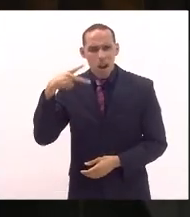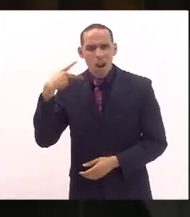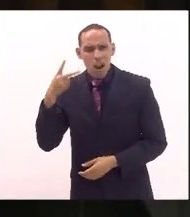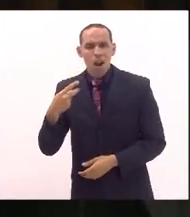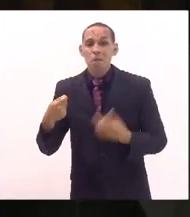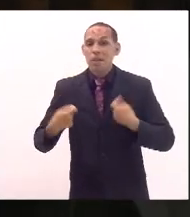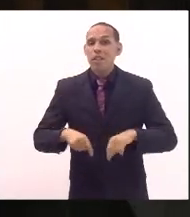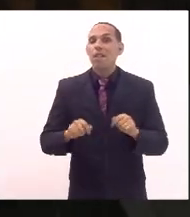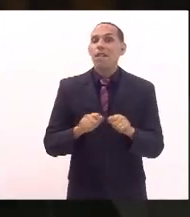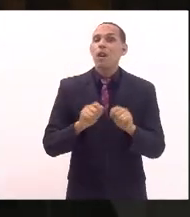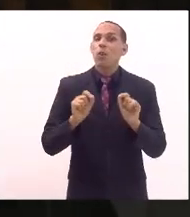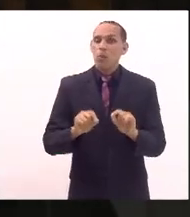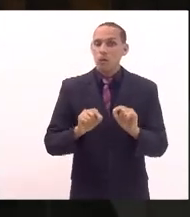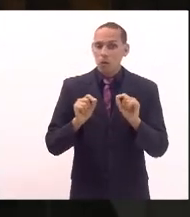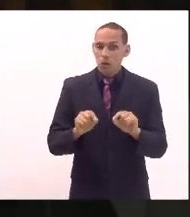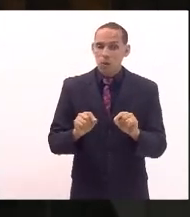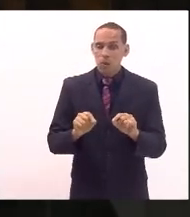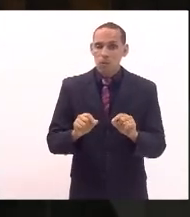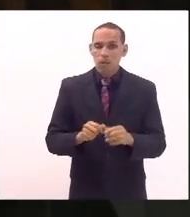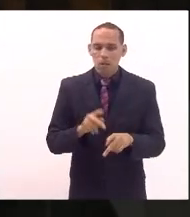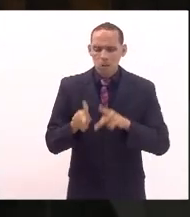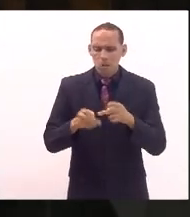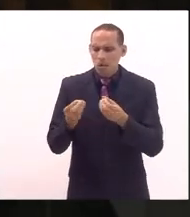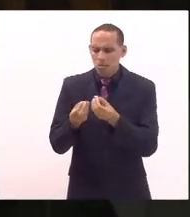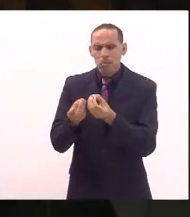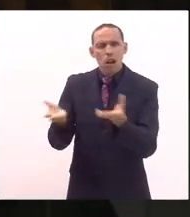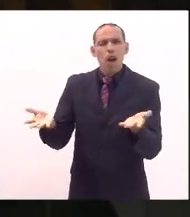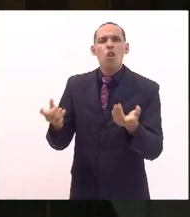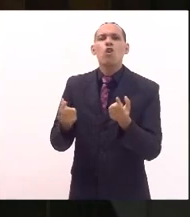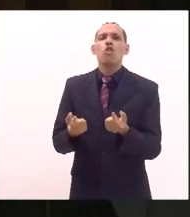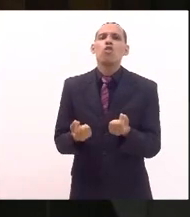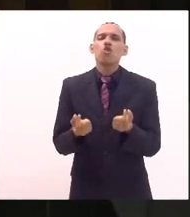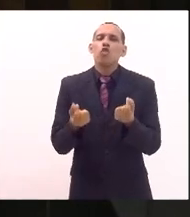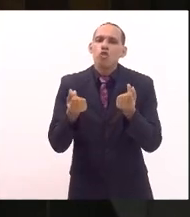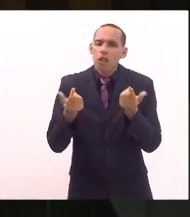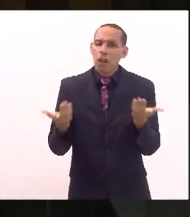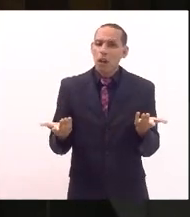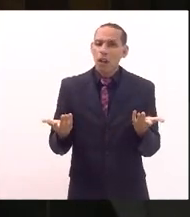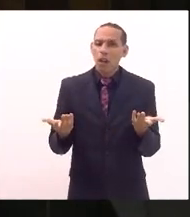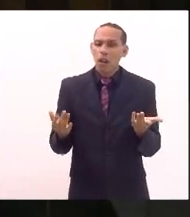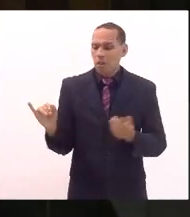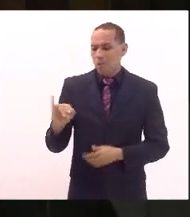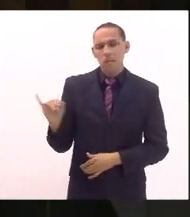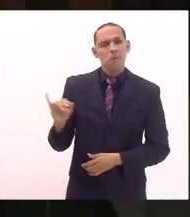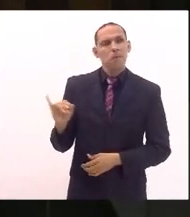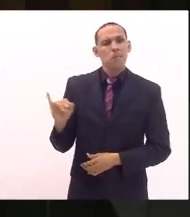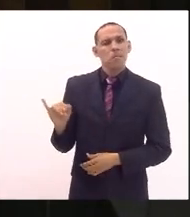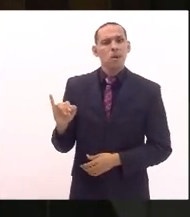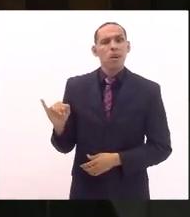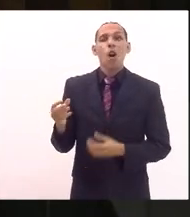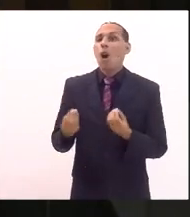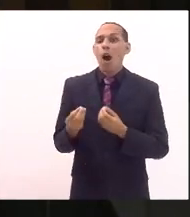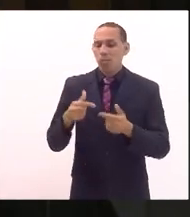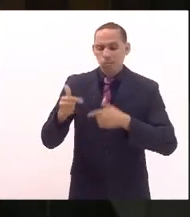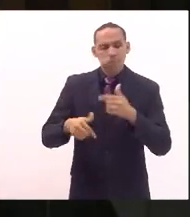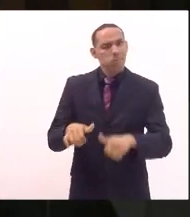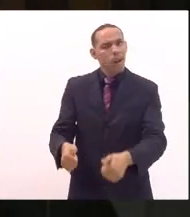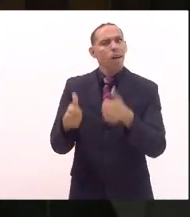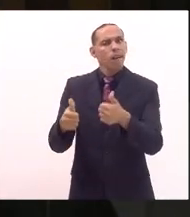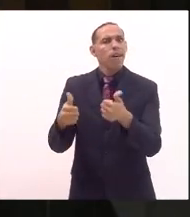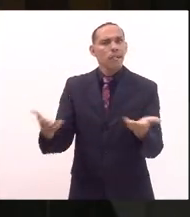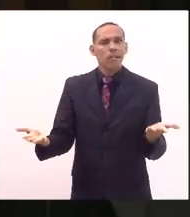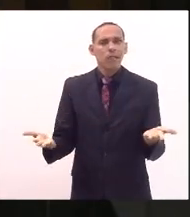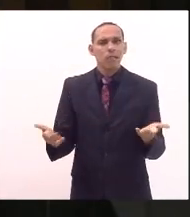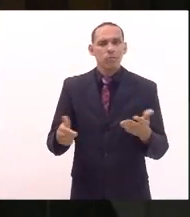fazer voltar para a população o dinheiro pago de impostos com serviços bem prestados